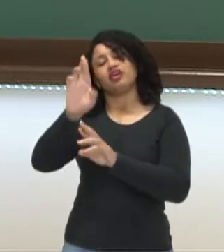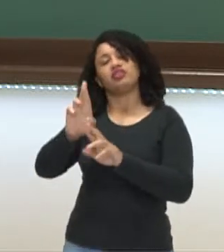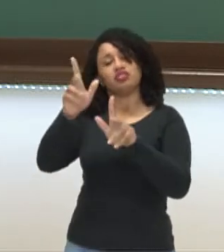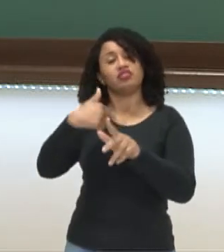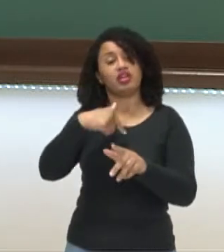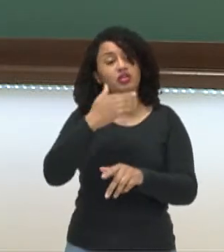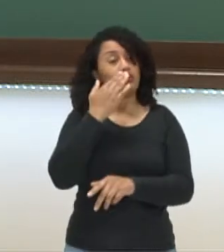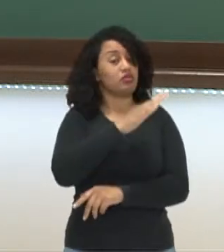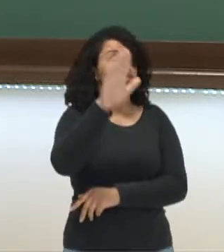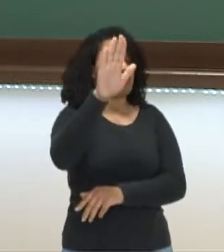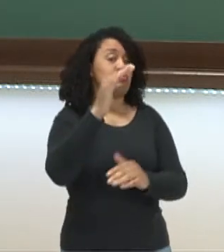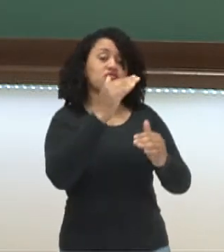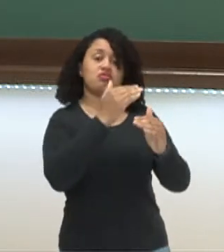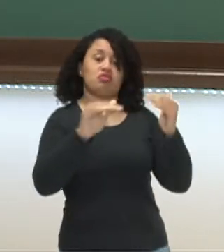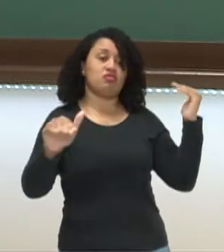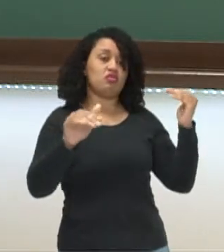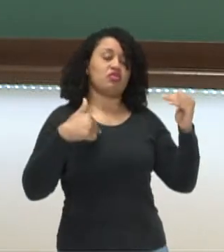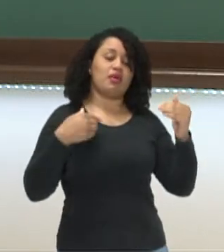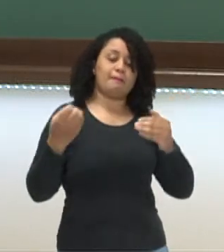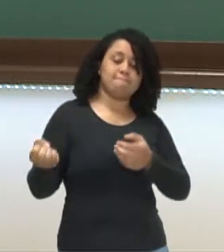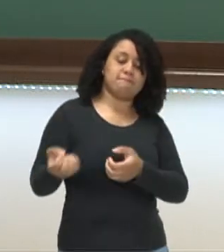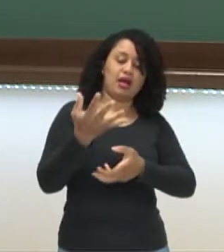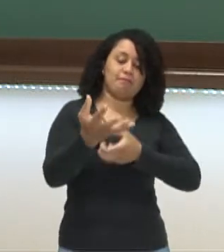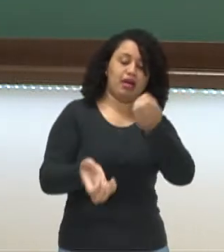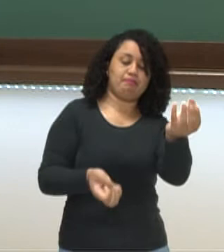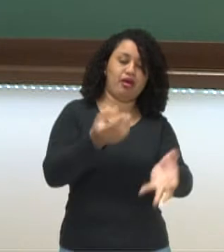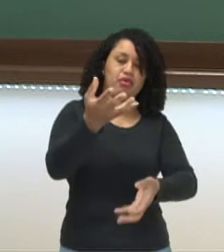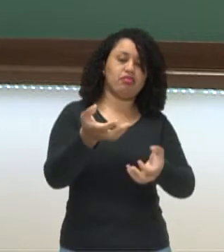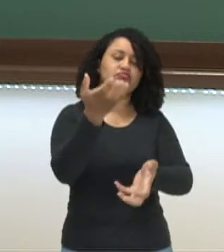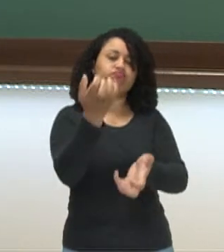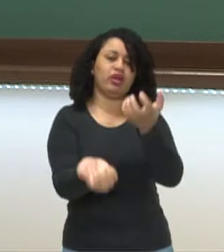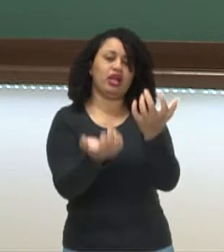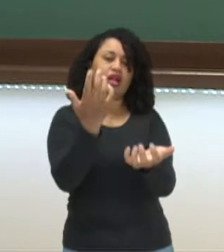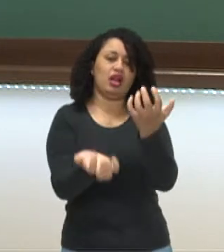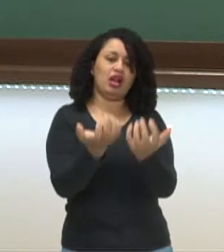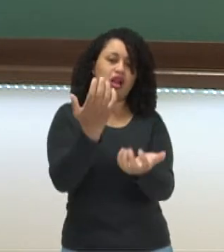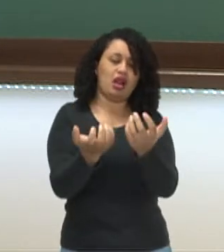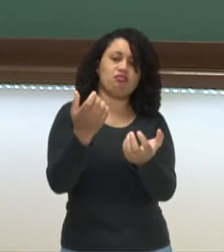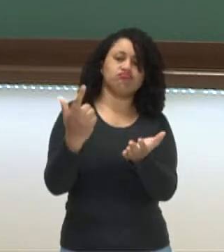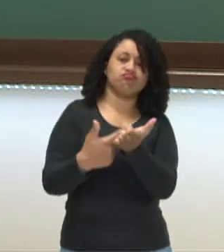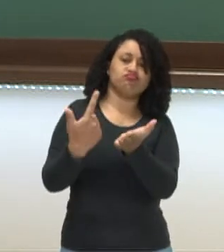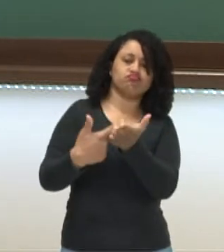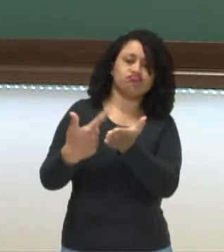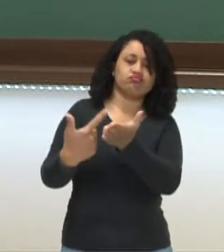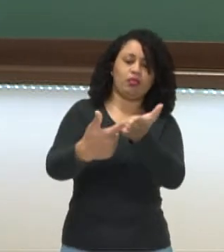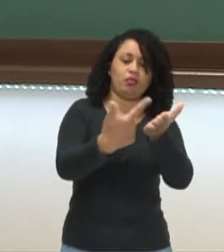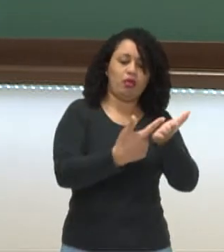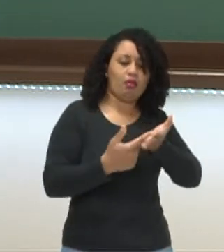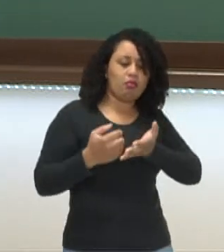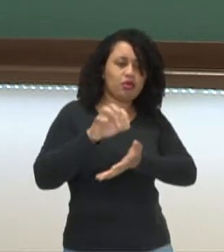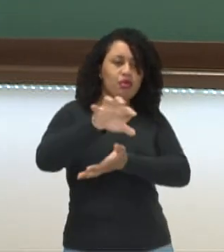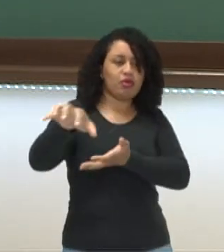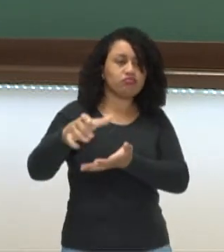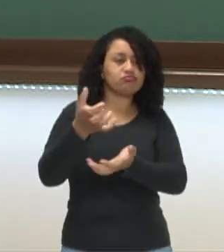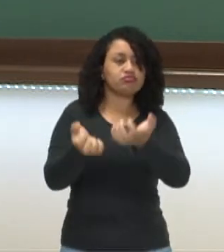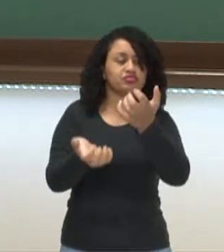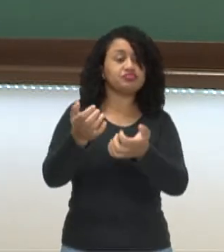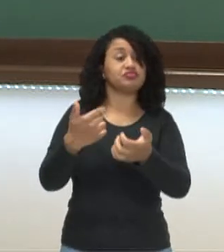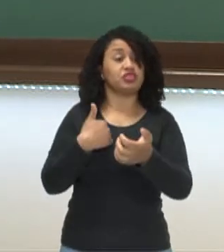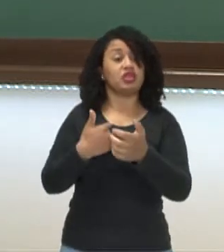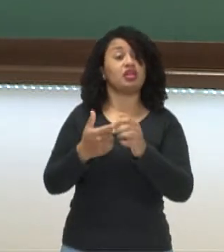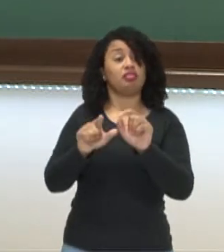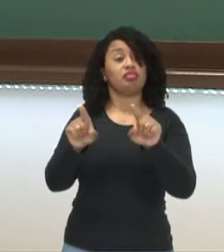não concordavam, foram levados da biblioteca e em praça pública seus livros foram queimados. Inclusive aqui,